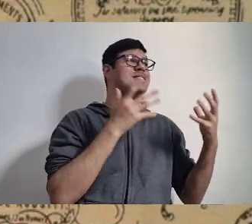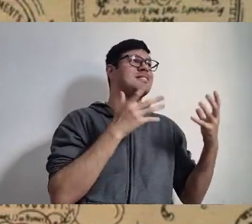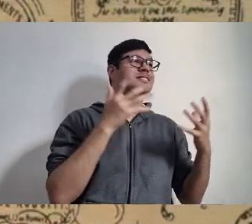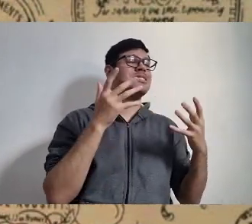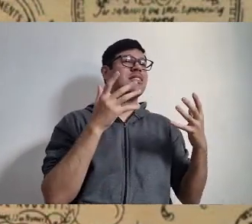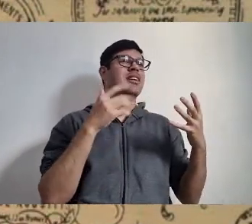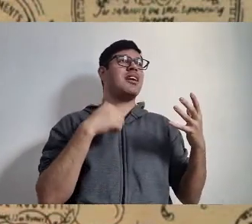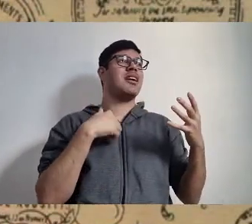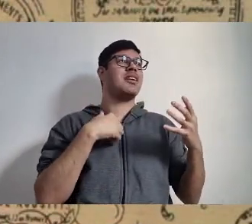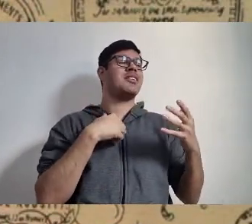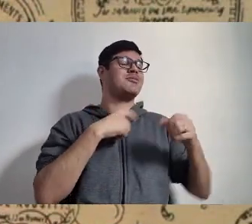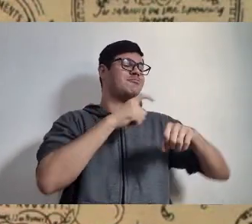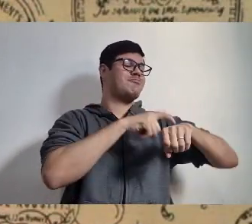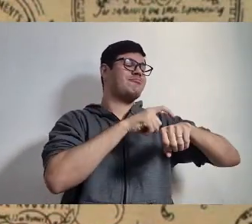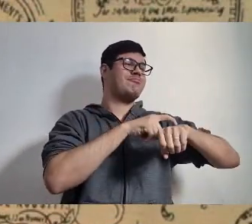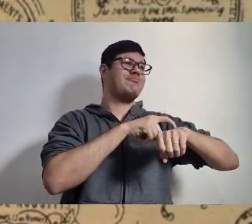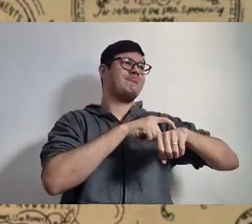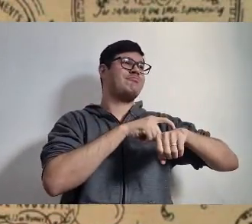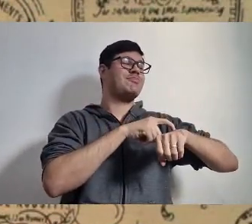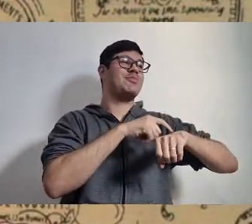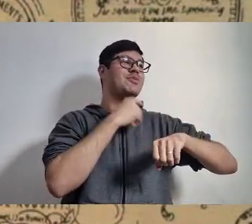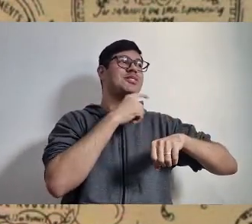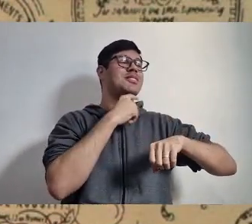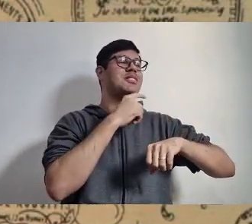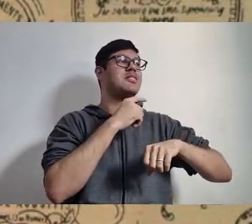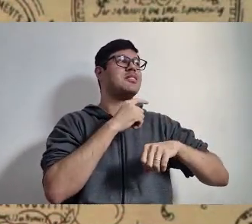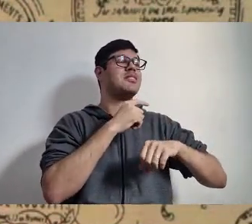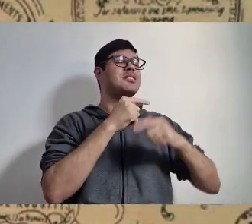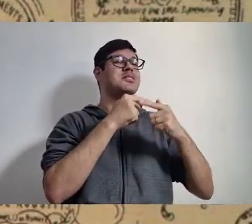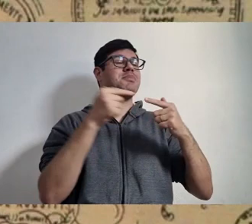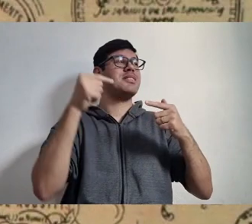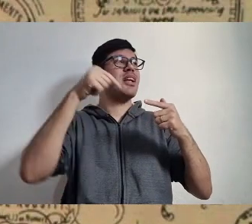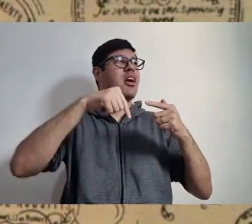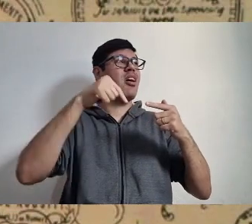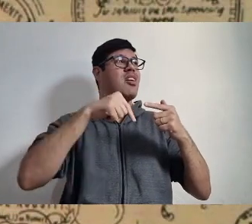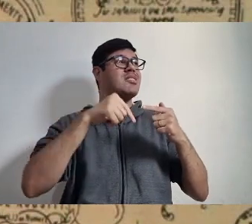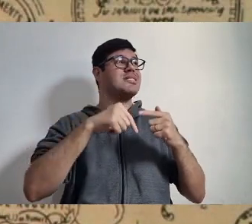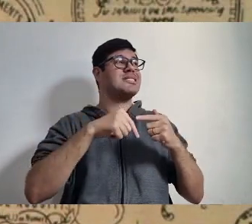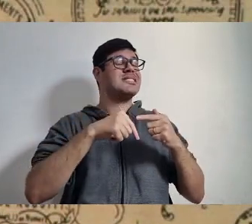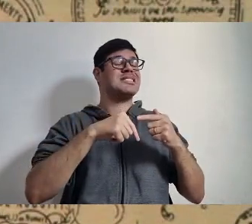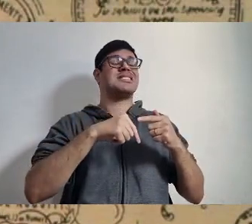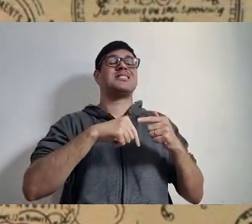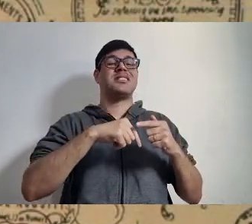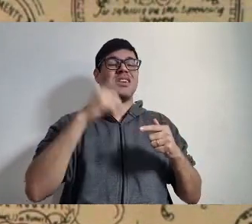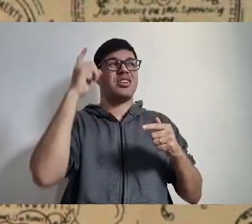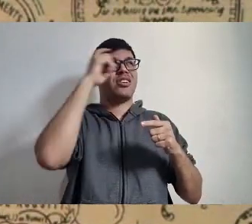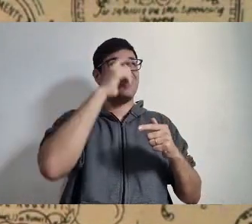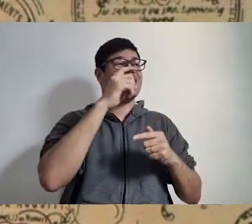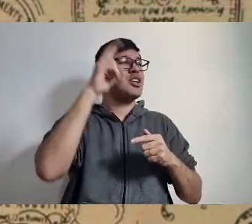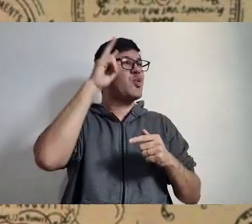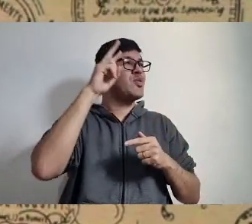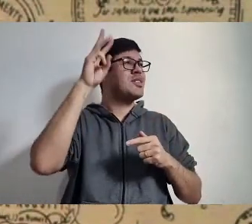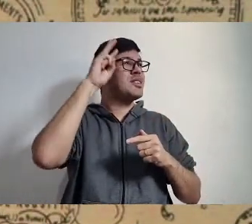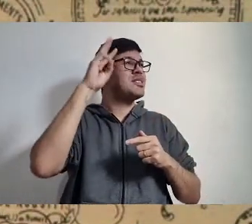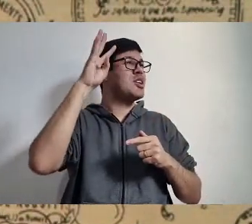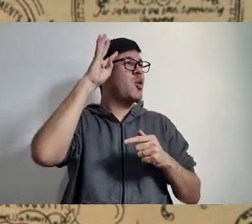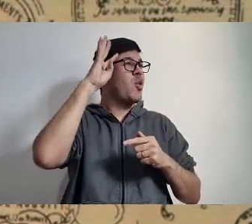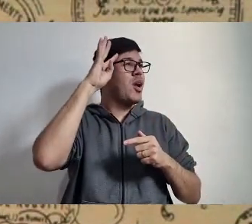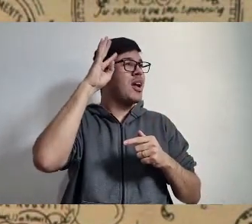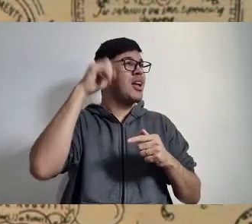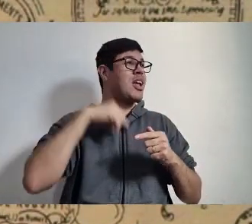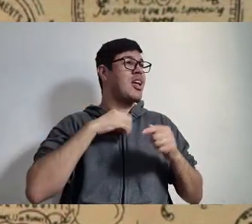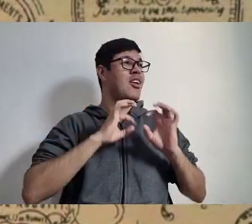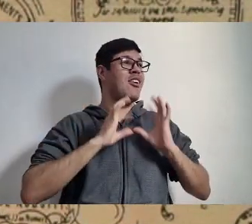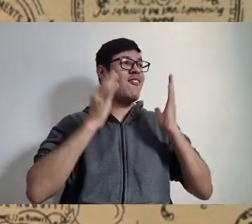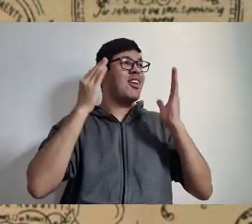Eu não tenho horário, né, Gil? Por exemplo, essa semana foi uma semana intensa de sessão, segunda, terça, quarta, hoje tem evento à noite. E eu tenho